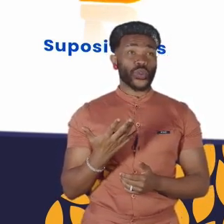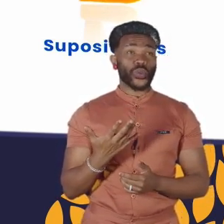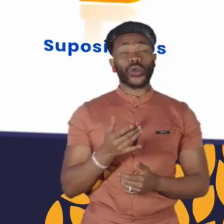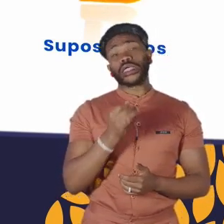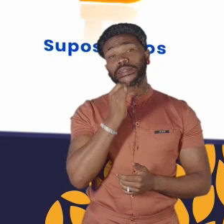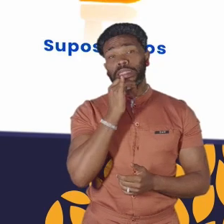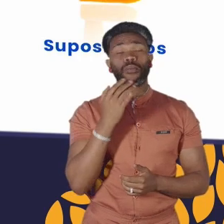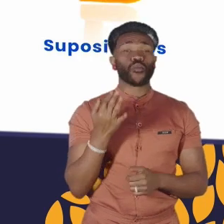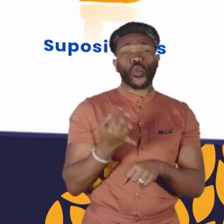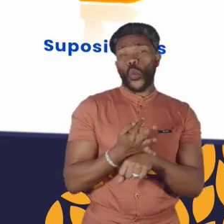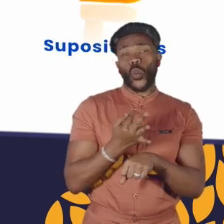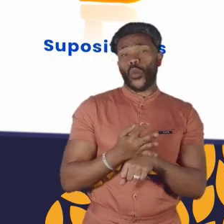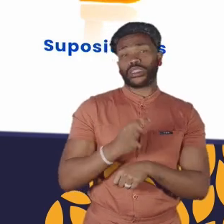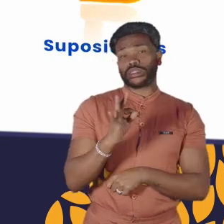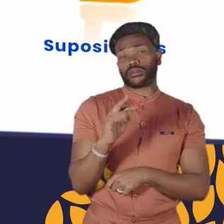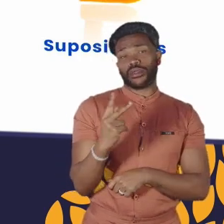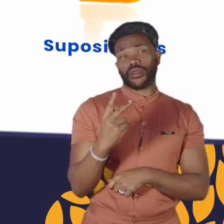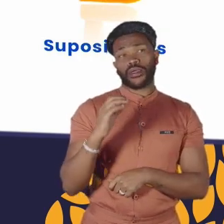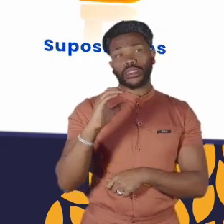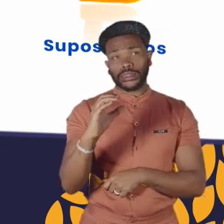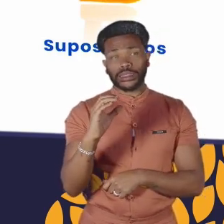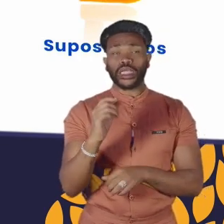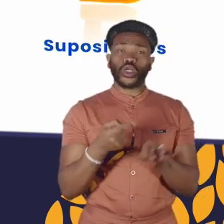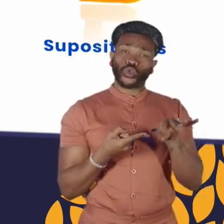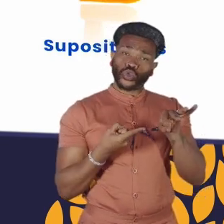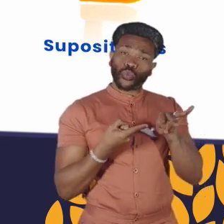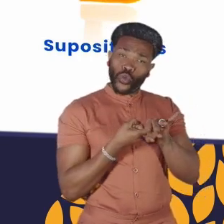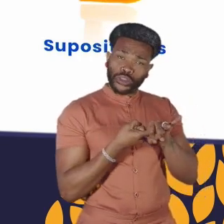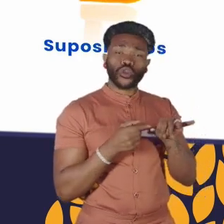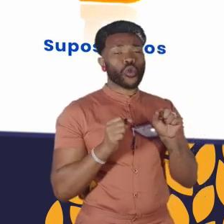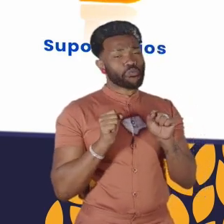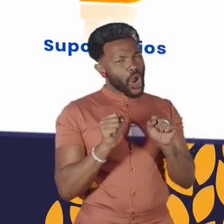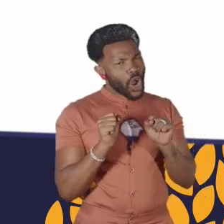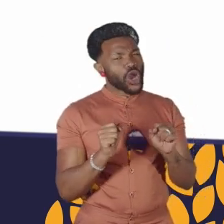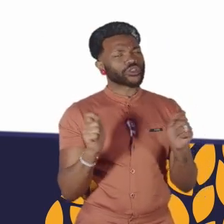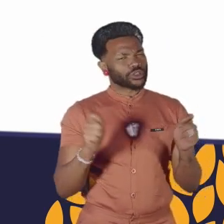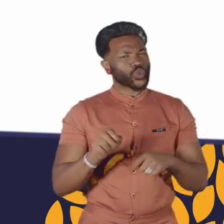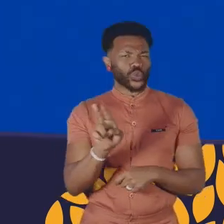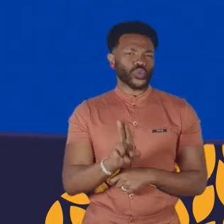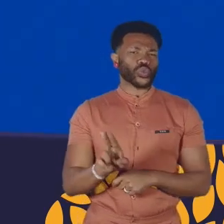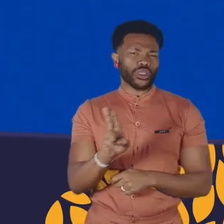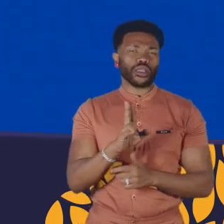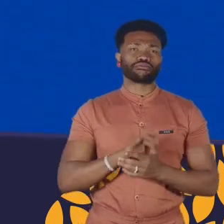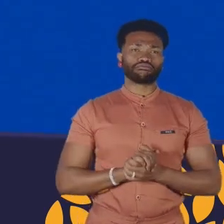não tolera o efeito do THC, a via supositória anal pode ser uma possibilidade.